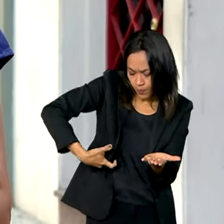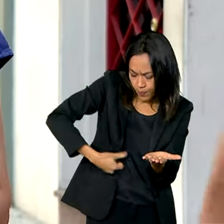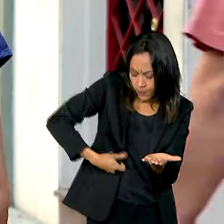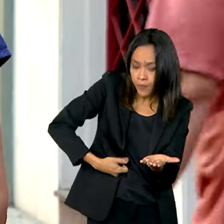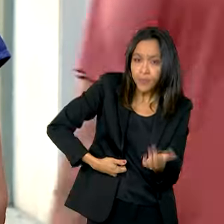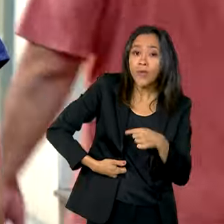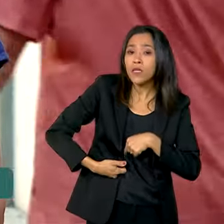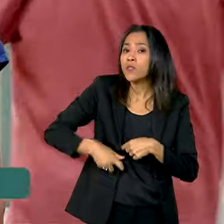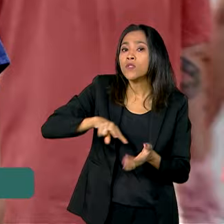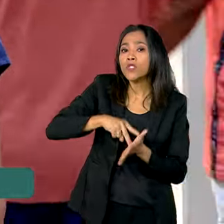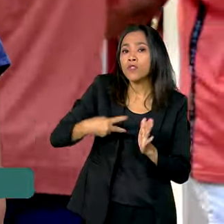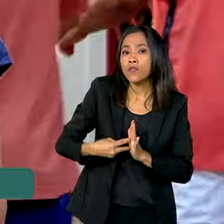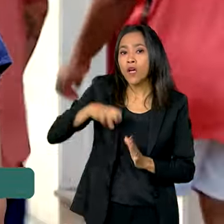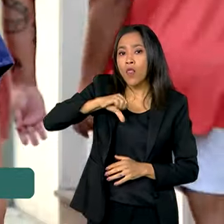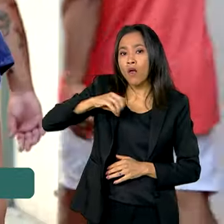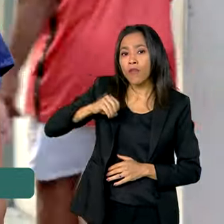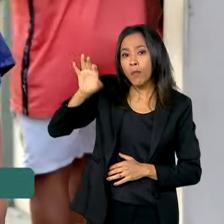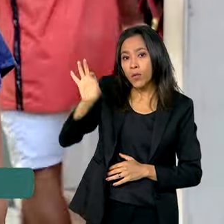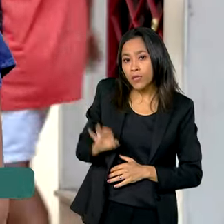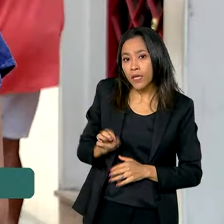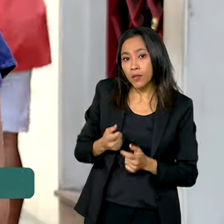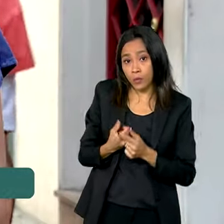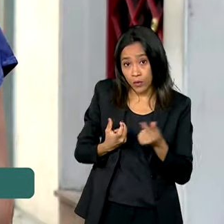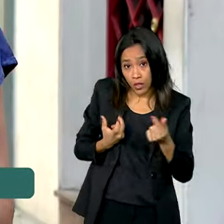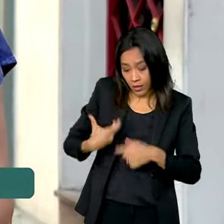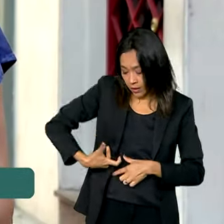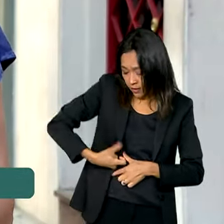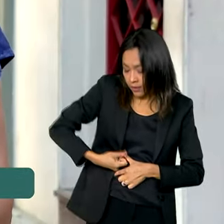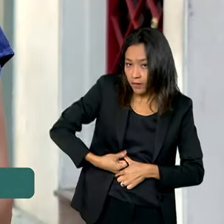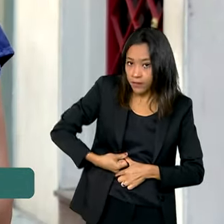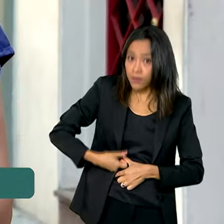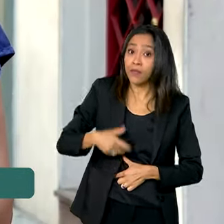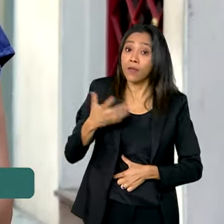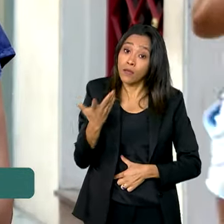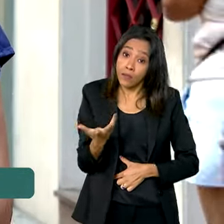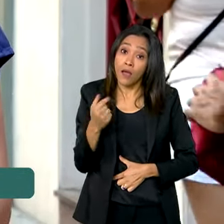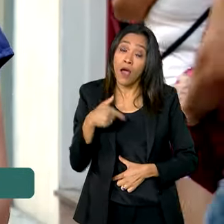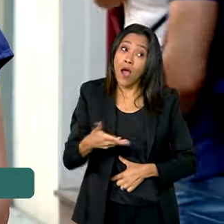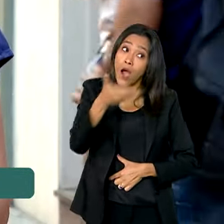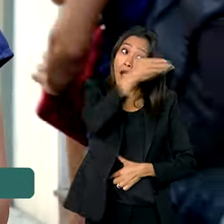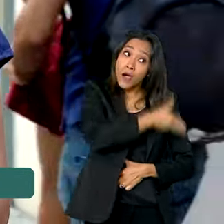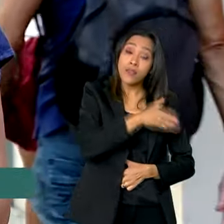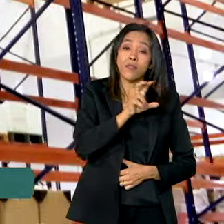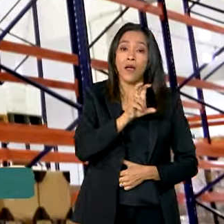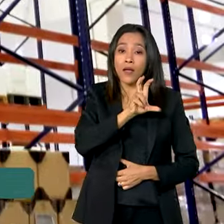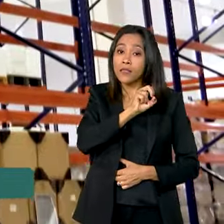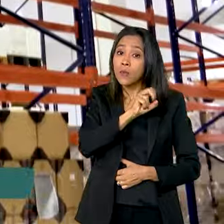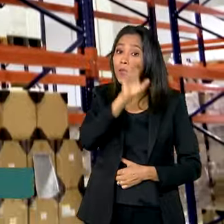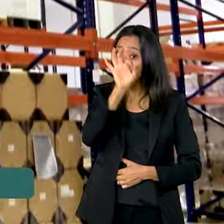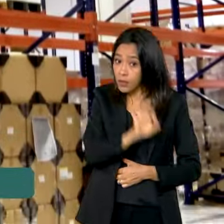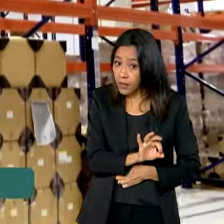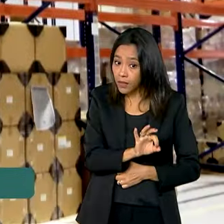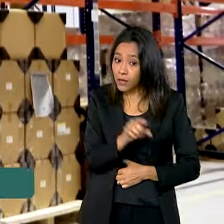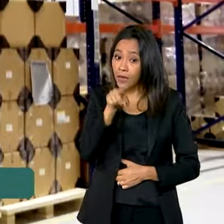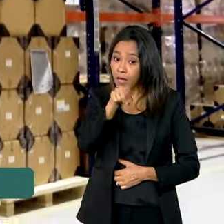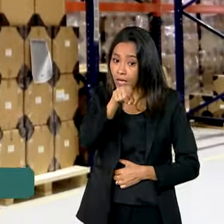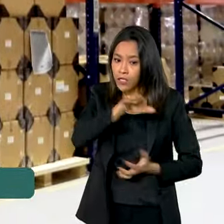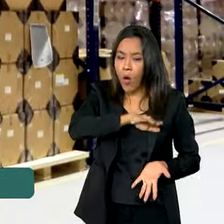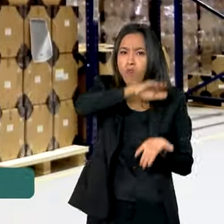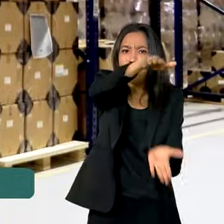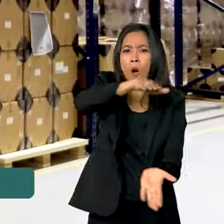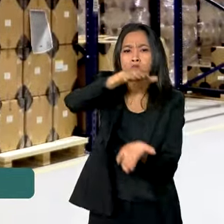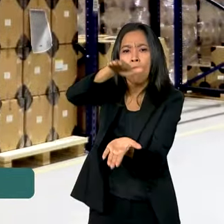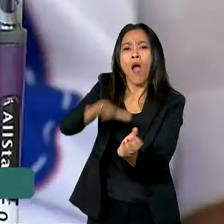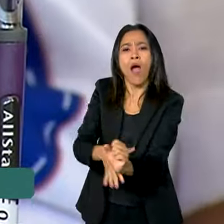de 90% do volume contratado de canetas de insulina. Inicialmente, a previsão era de 50%. O estoque garante o